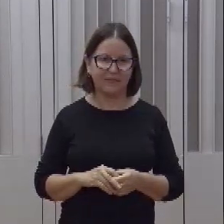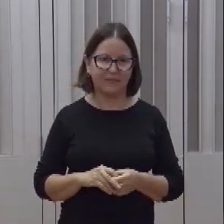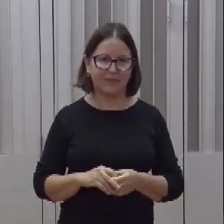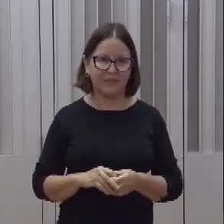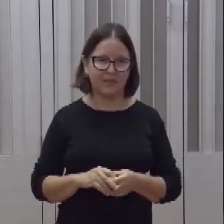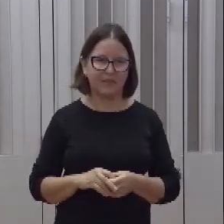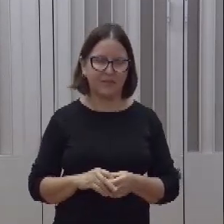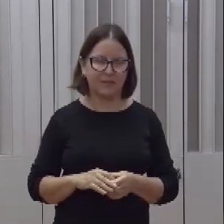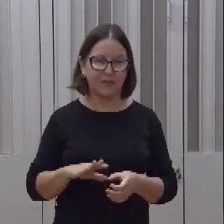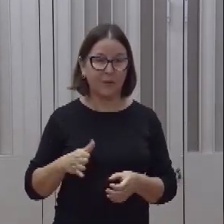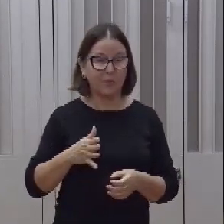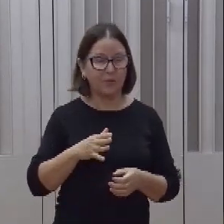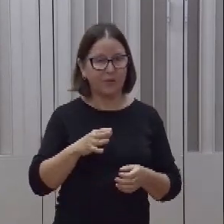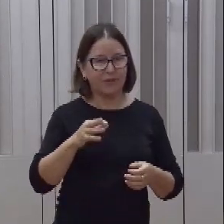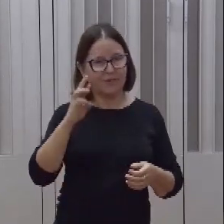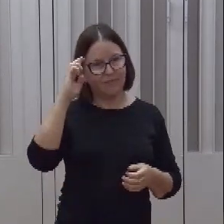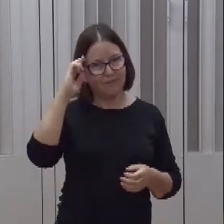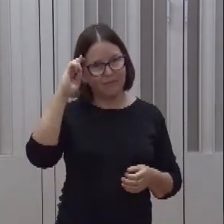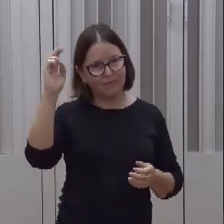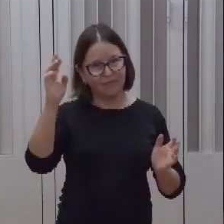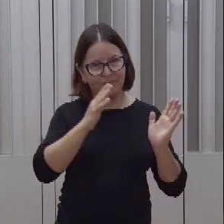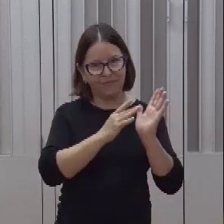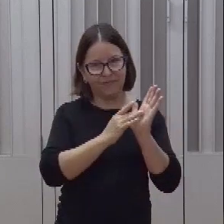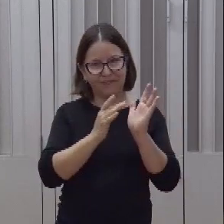Quando o Senhor Jesus